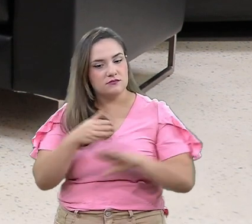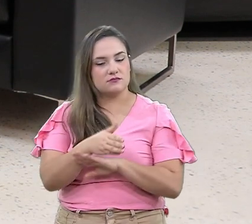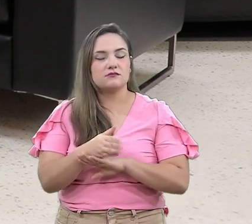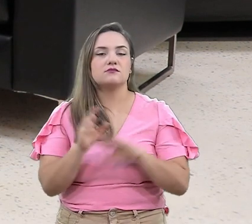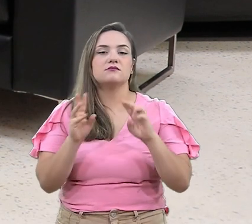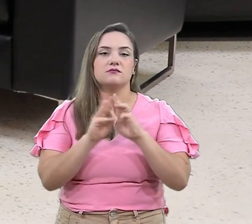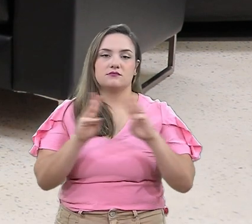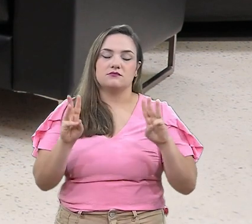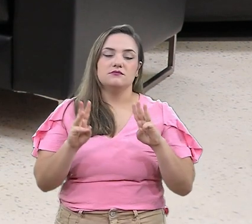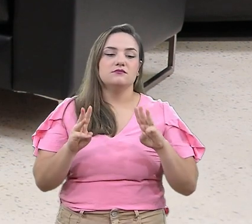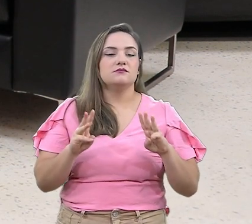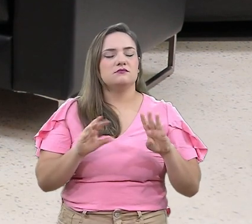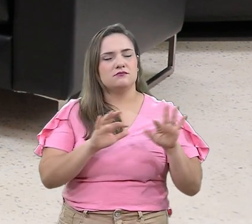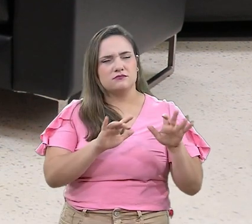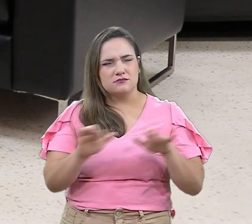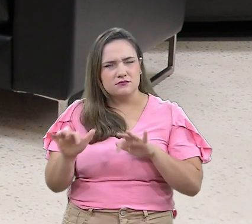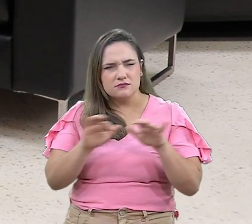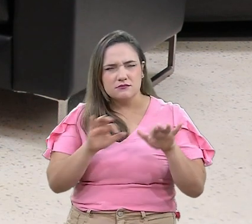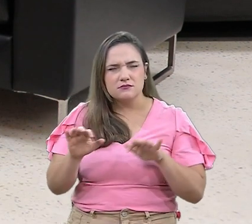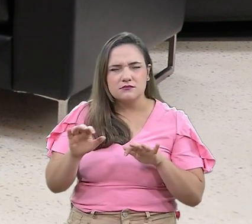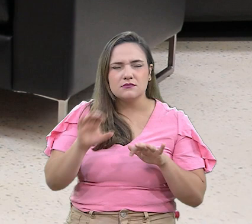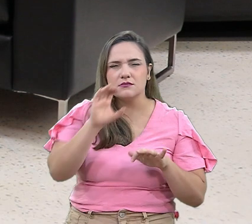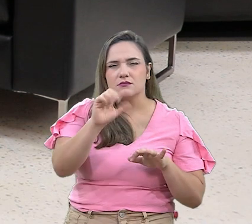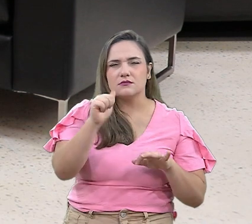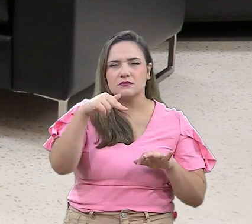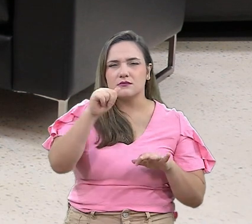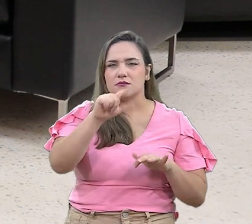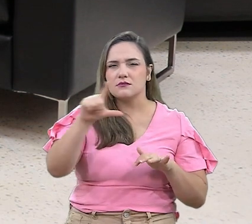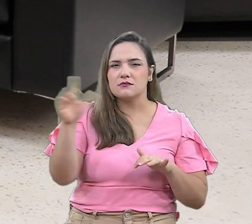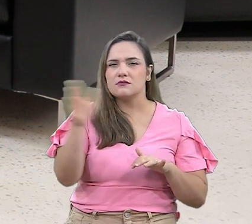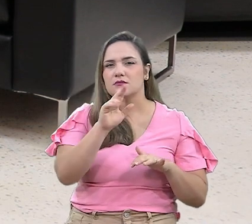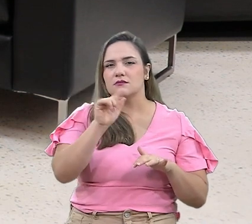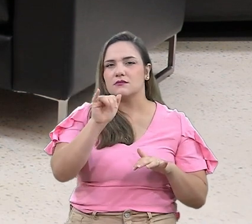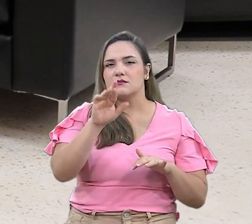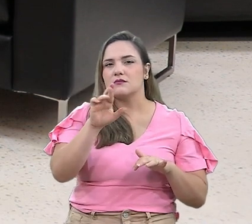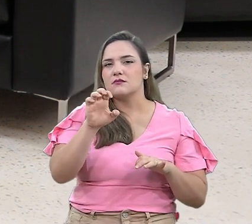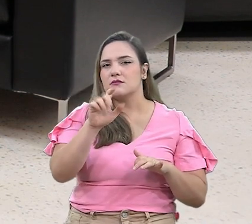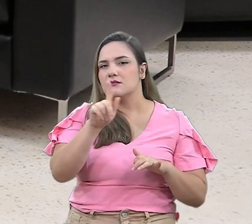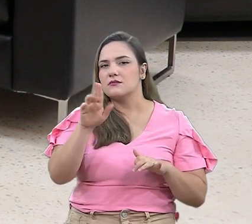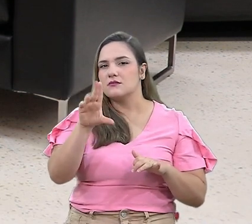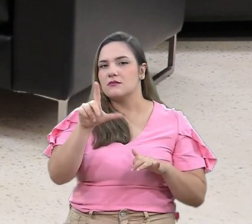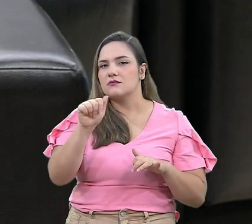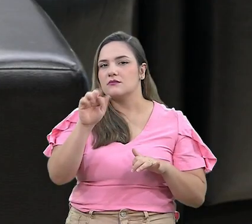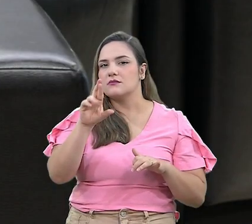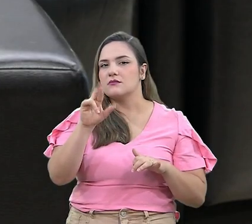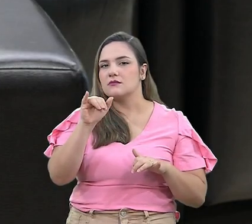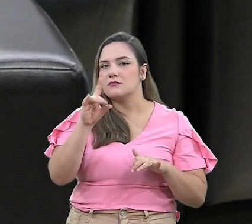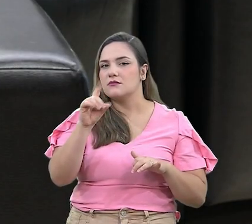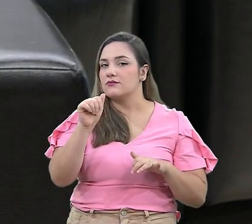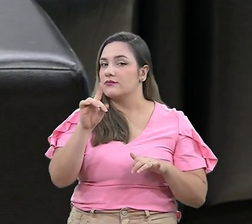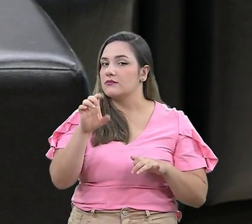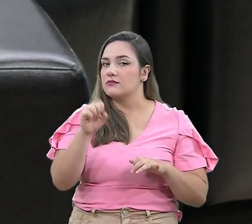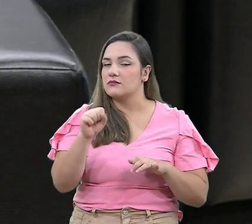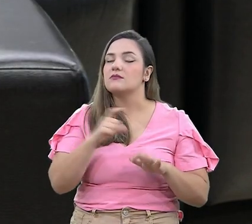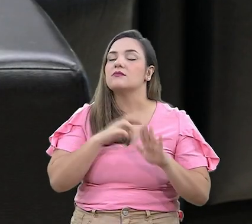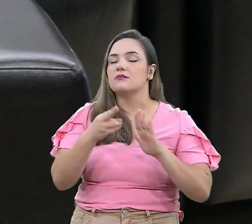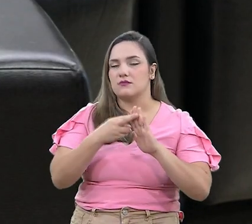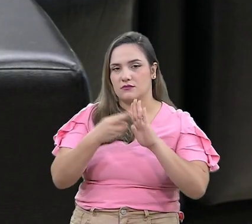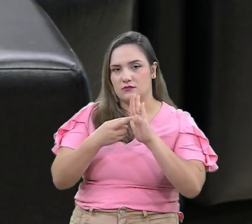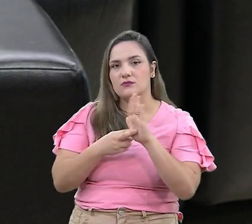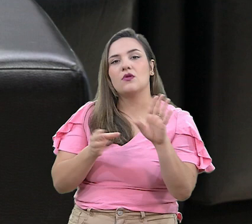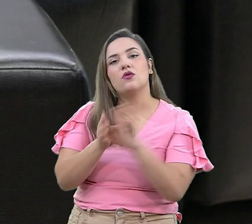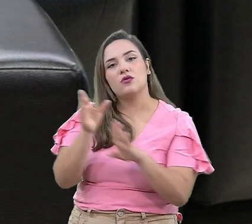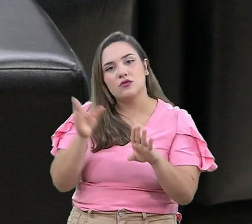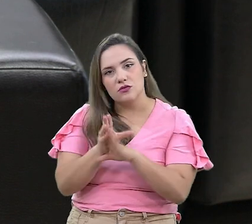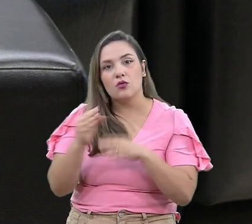de irregularidades no sítio do tribunal, lá estará as informações, as orientações de como fazer, inclusive